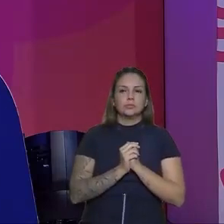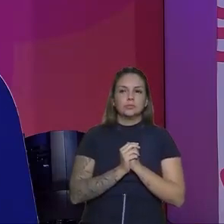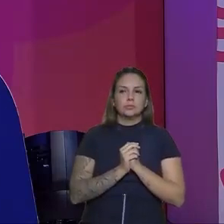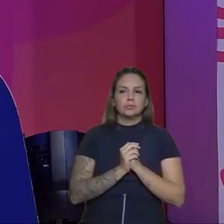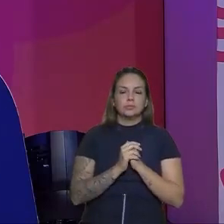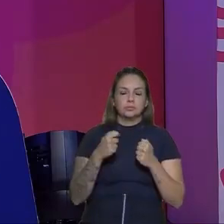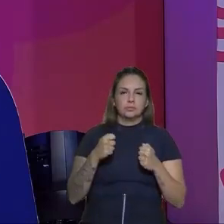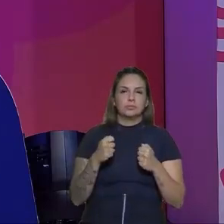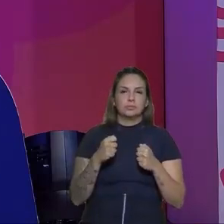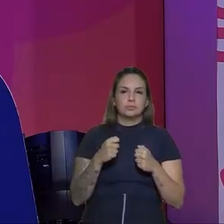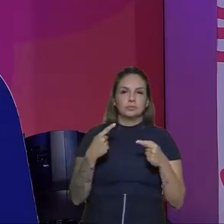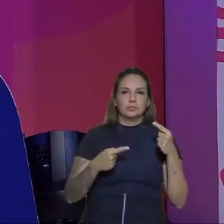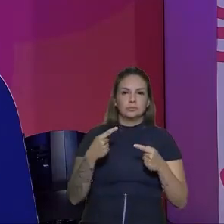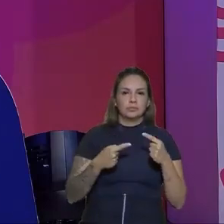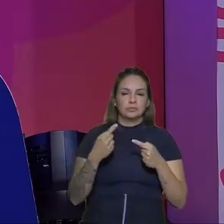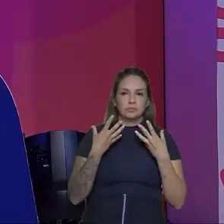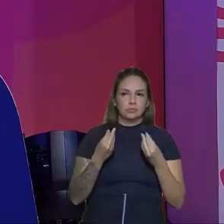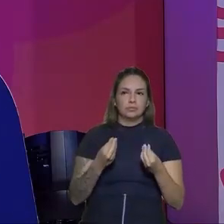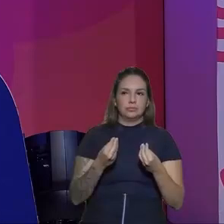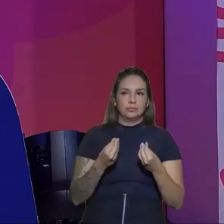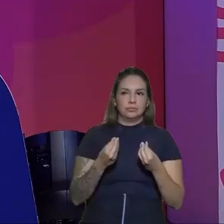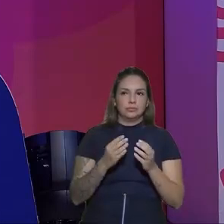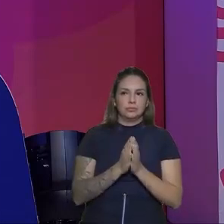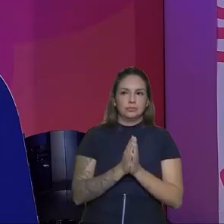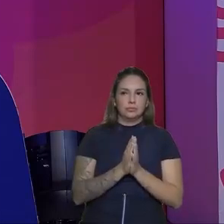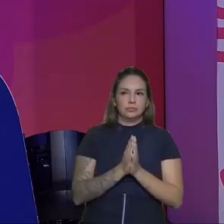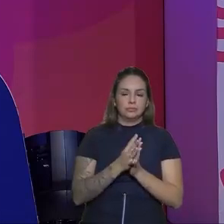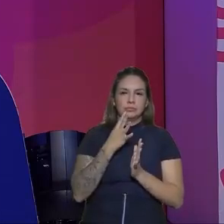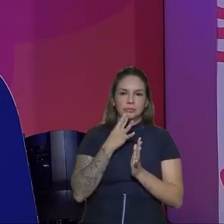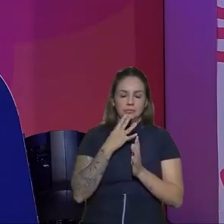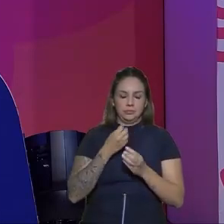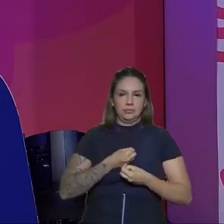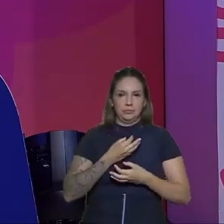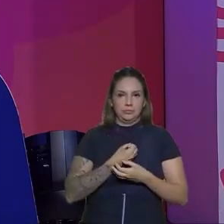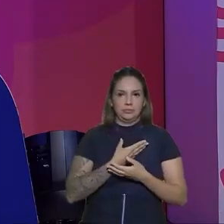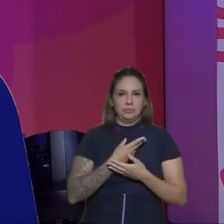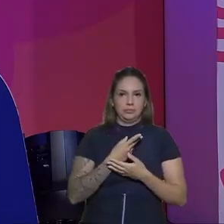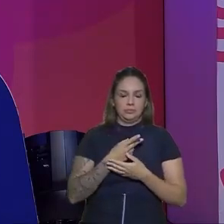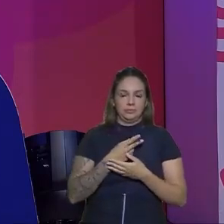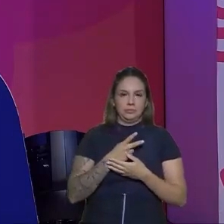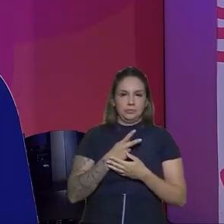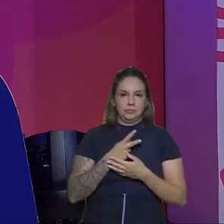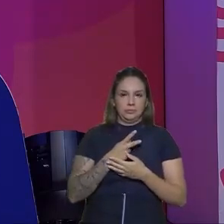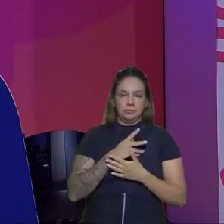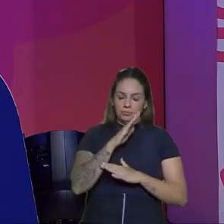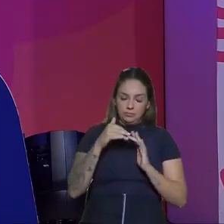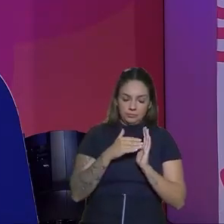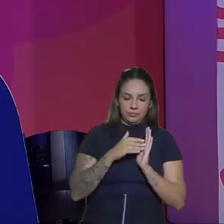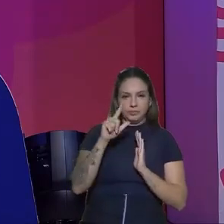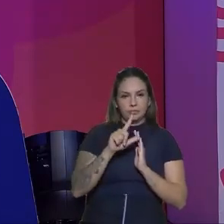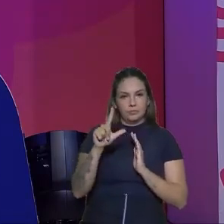um negócio que precisa muito ser discutido, muito debatido, e eu reconheço na poesia e na prosa, na literatura de modo